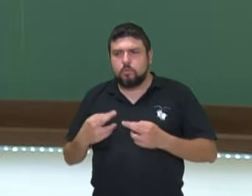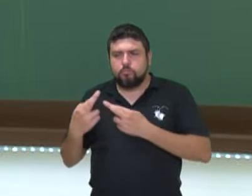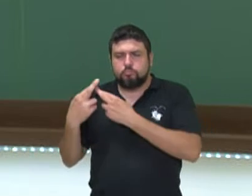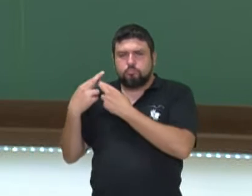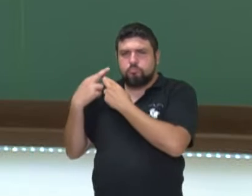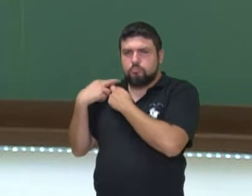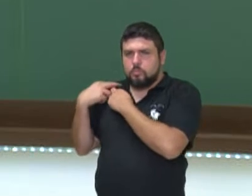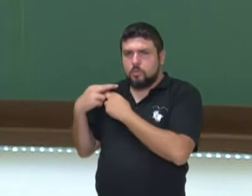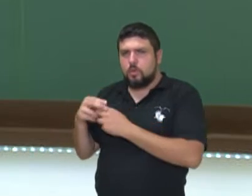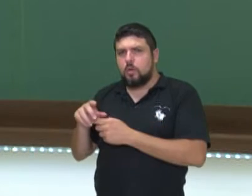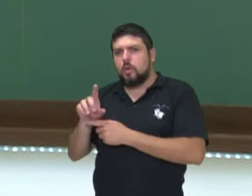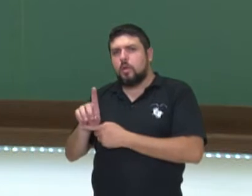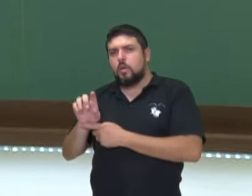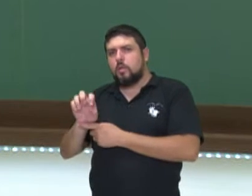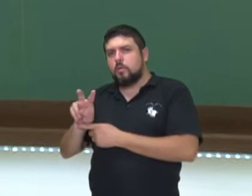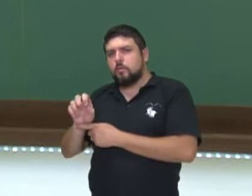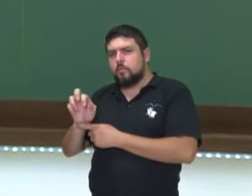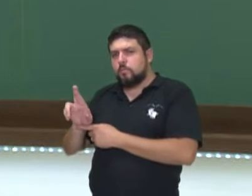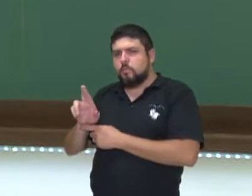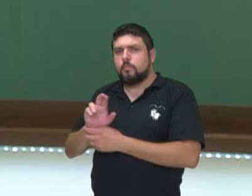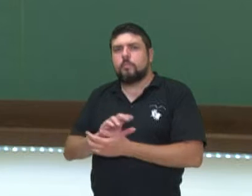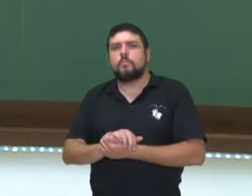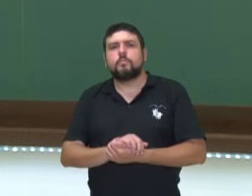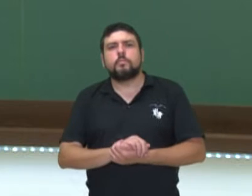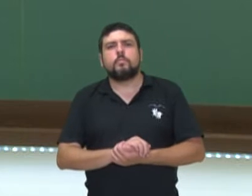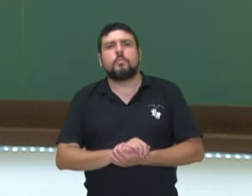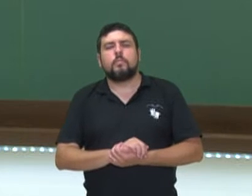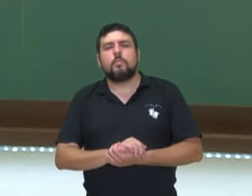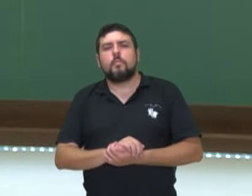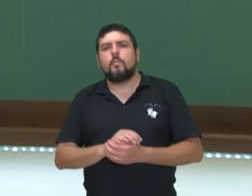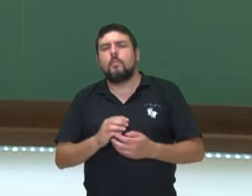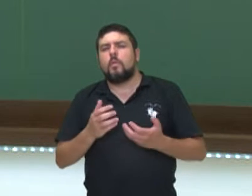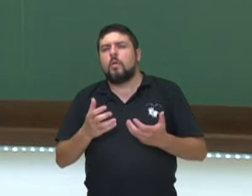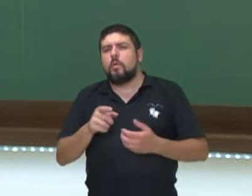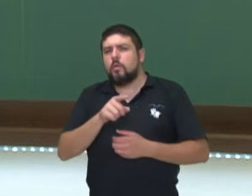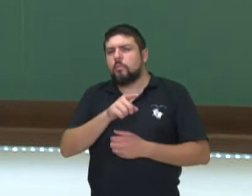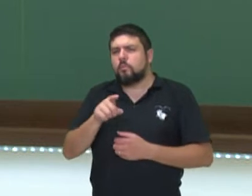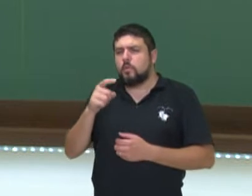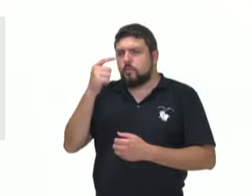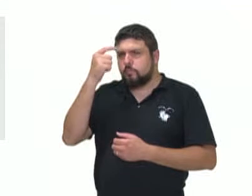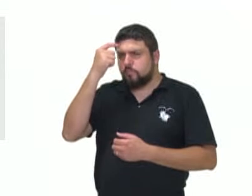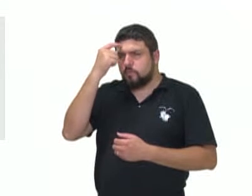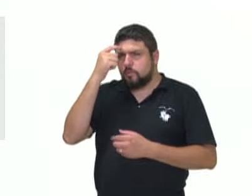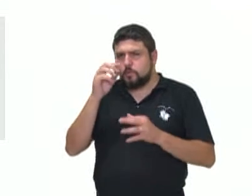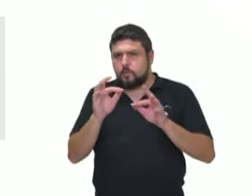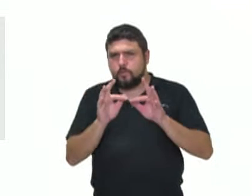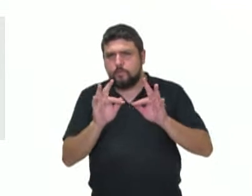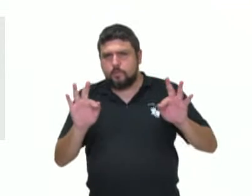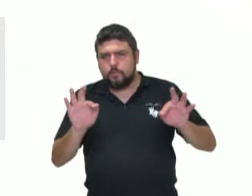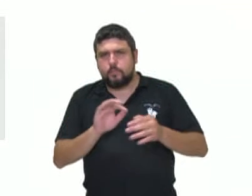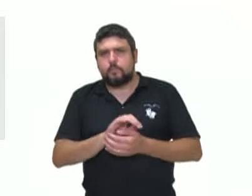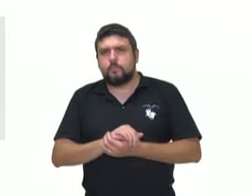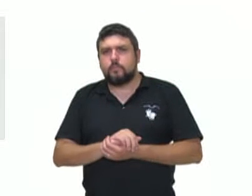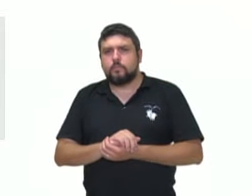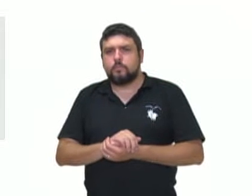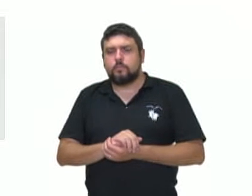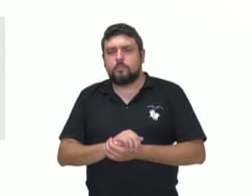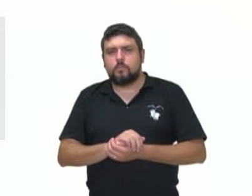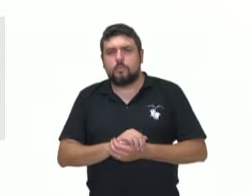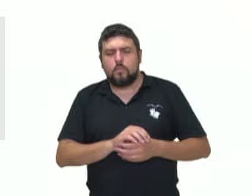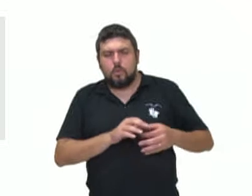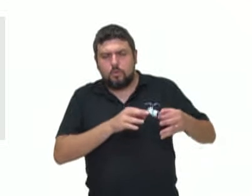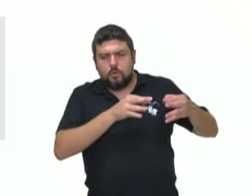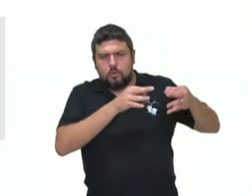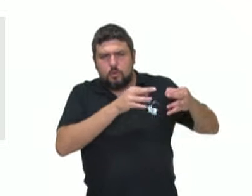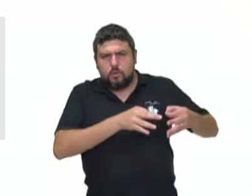nossas condutas cotidianas. Quero que vocês pensem sobre esta frase aqui. Honestidade